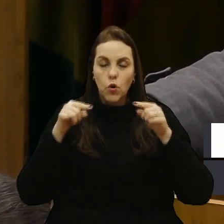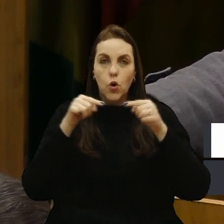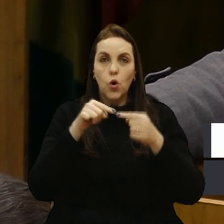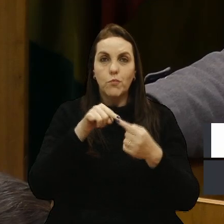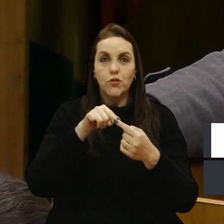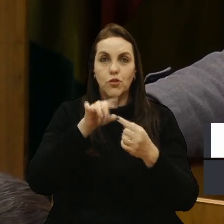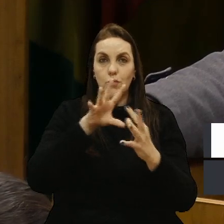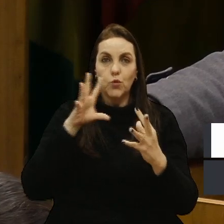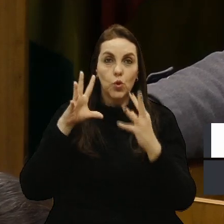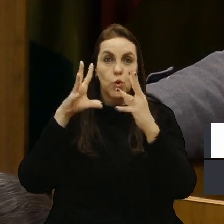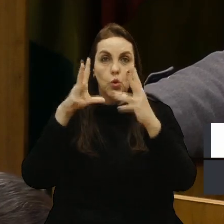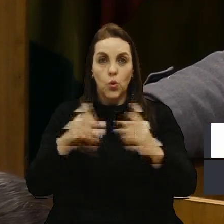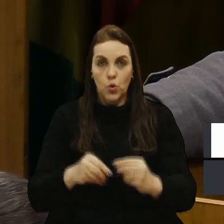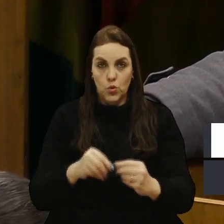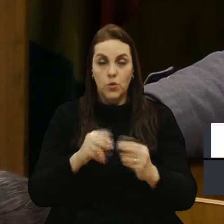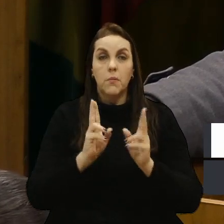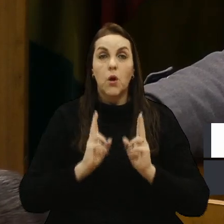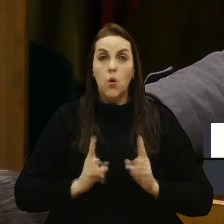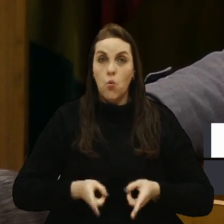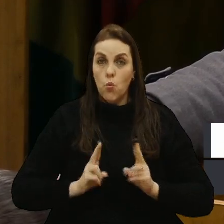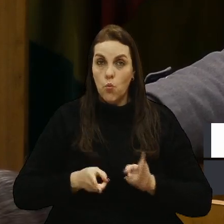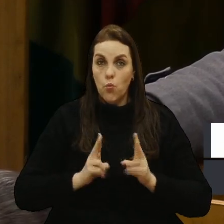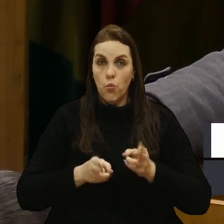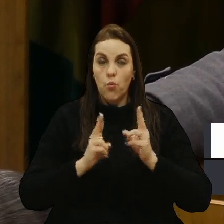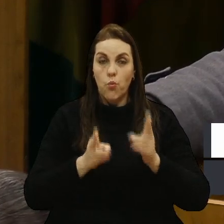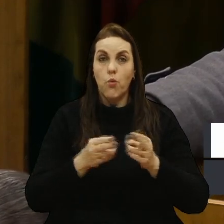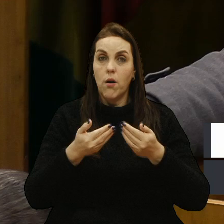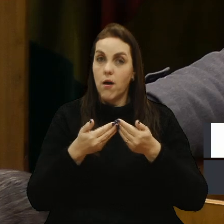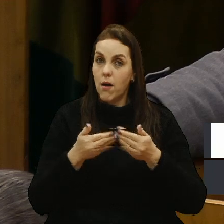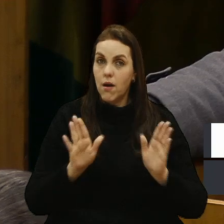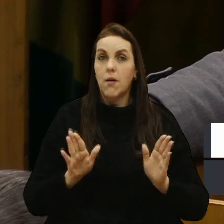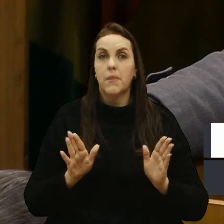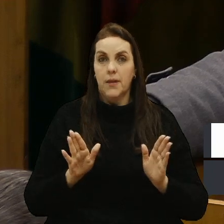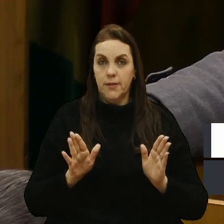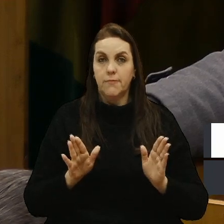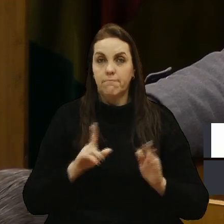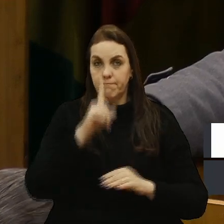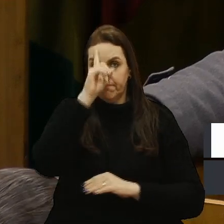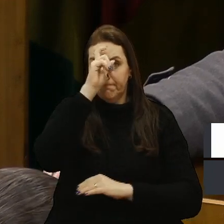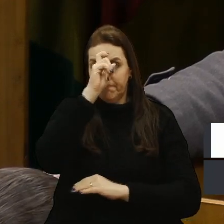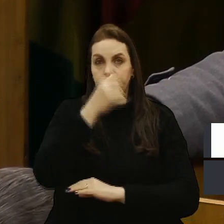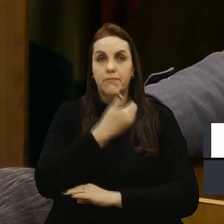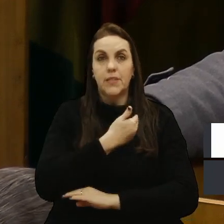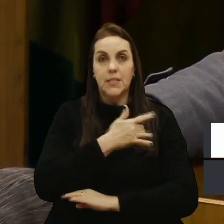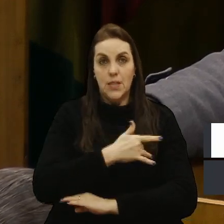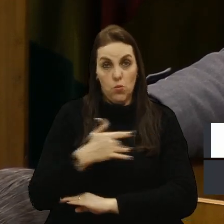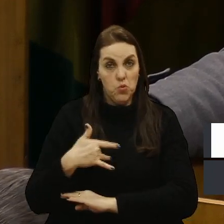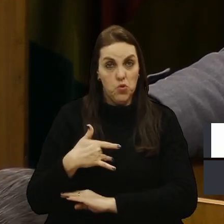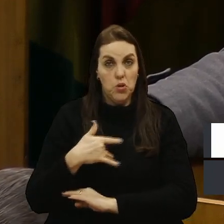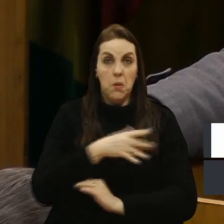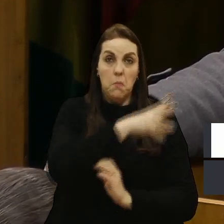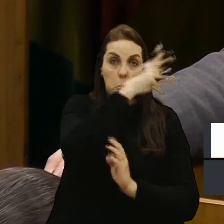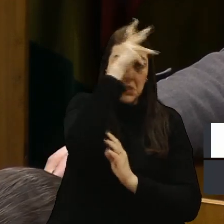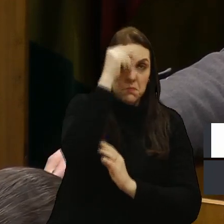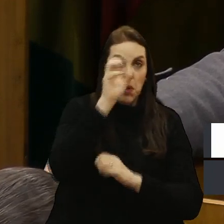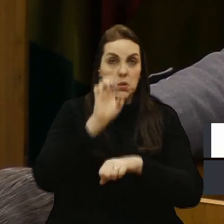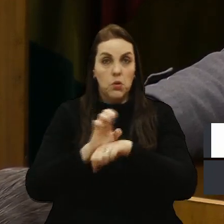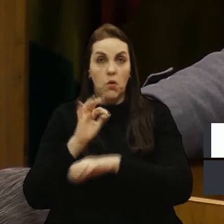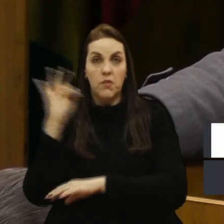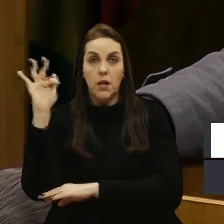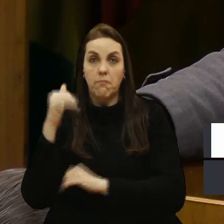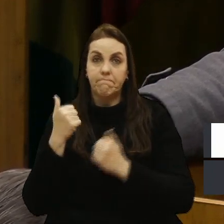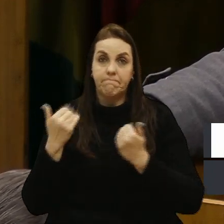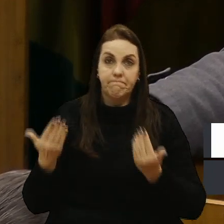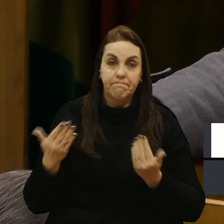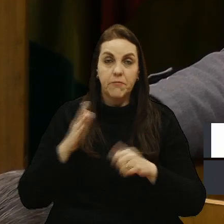comum, que é ter permanecido as portas abertas do Hospital Saúde. Se vai ser municipal, se vai ser estadual ou federal, o